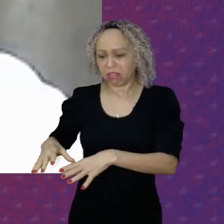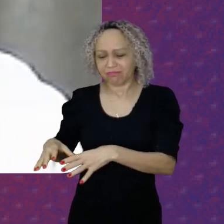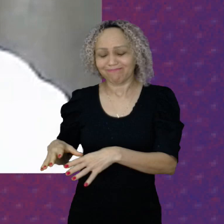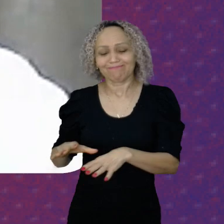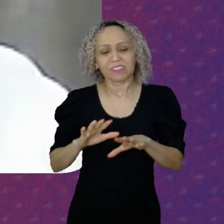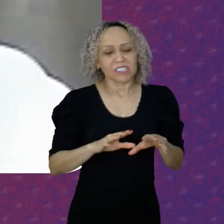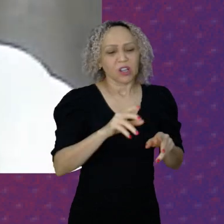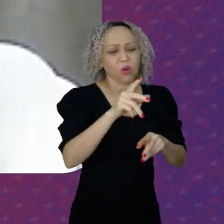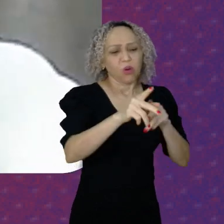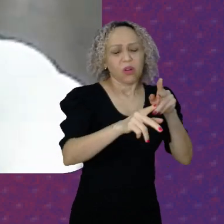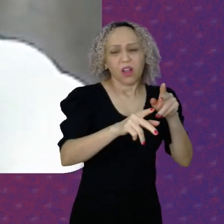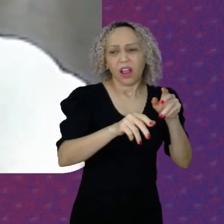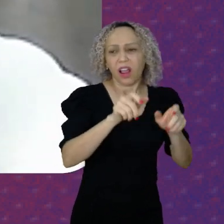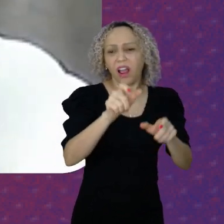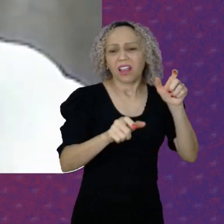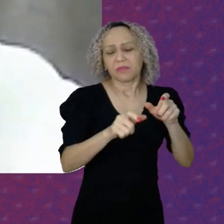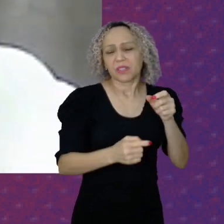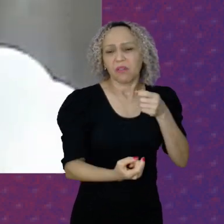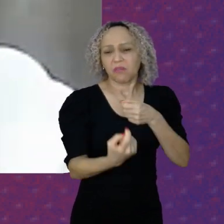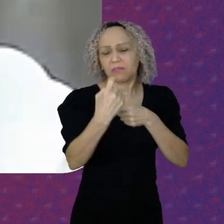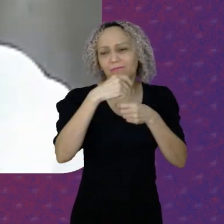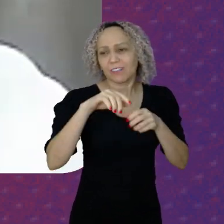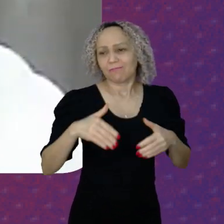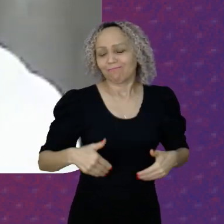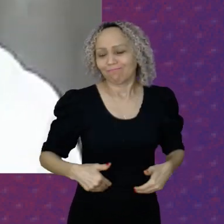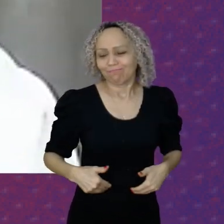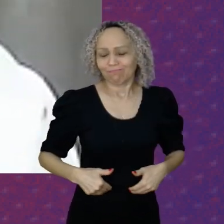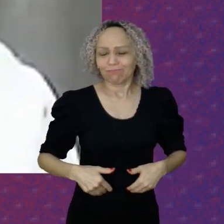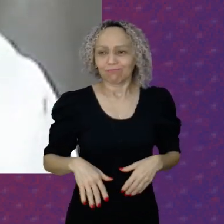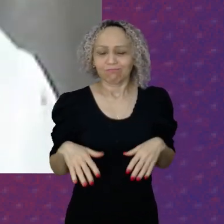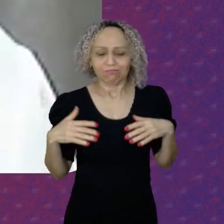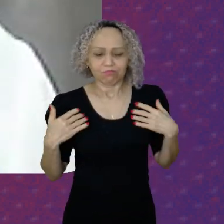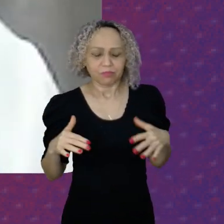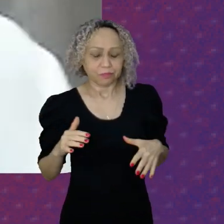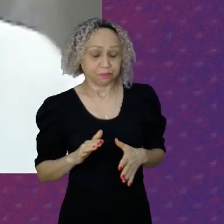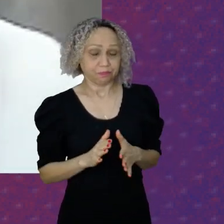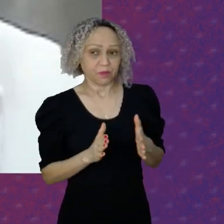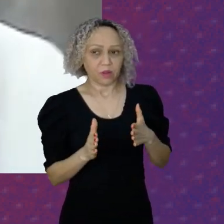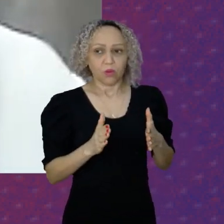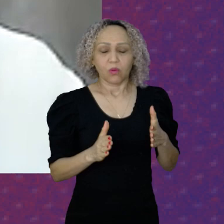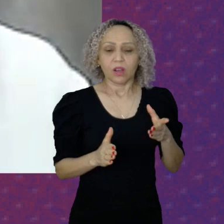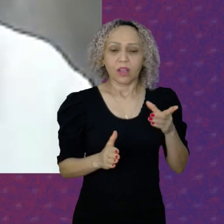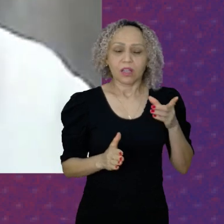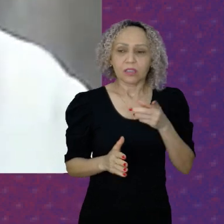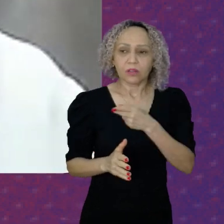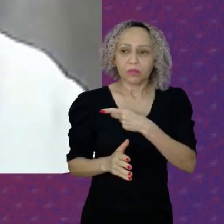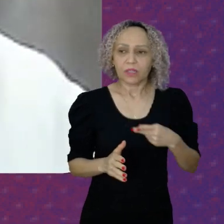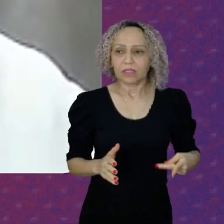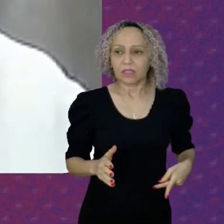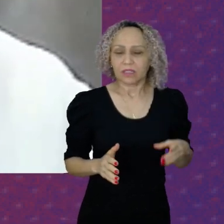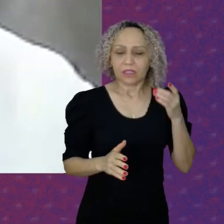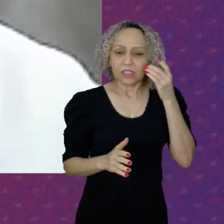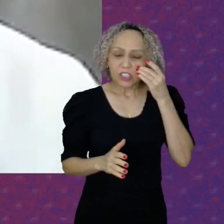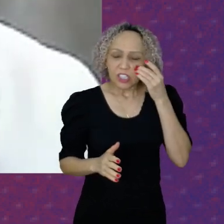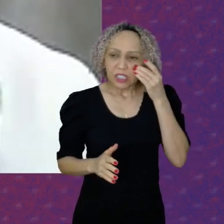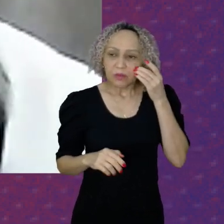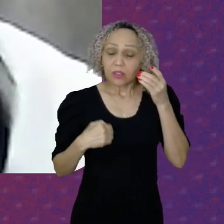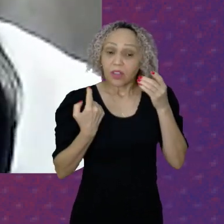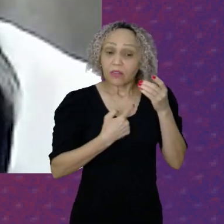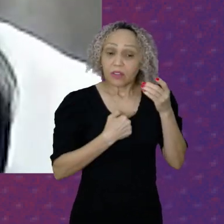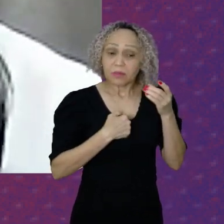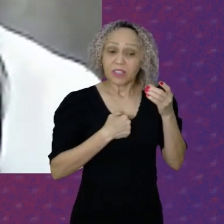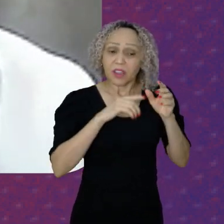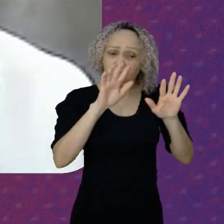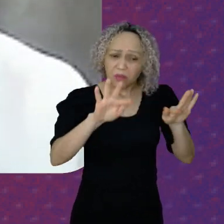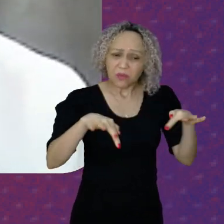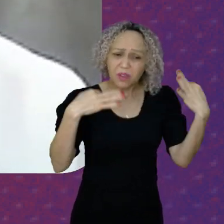que, durante o governo Dilma, que a gente via numa crescente de ampliação do número de famílias